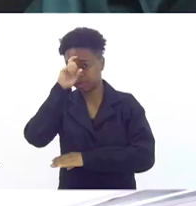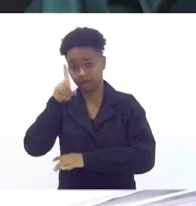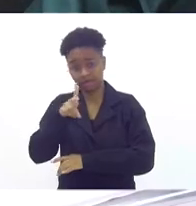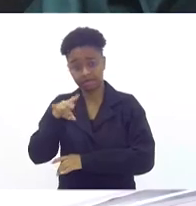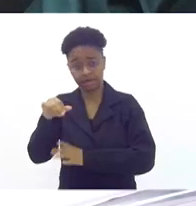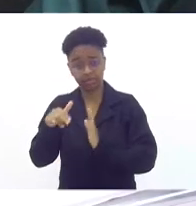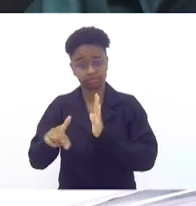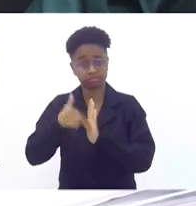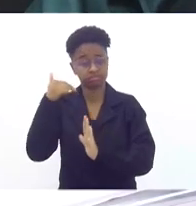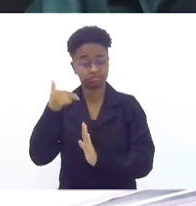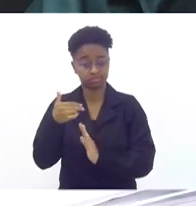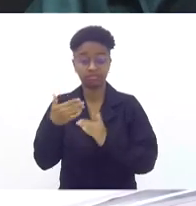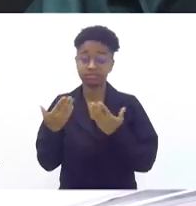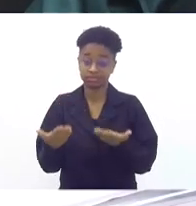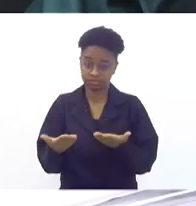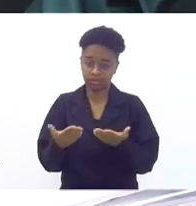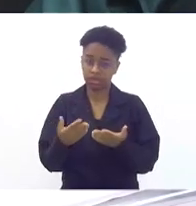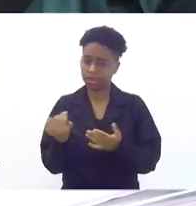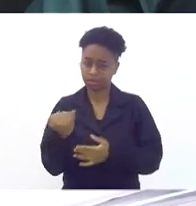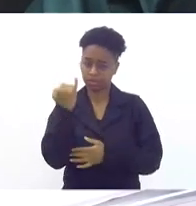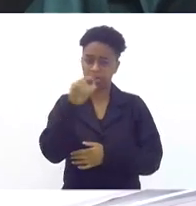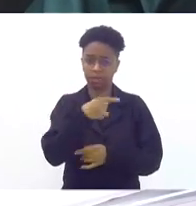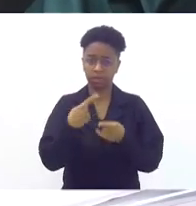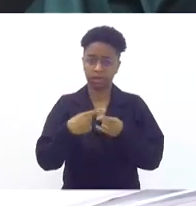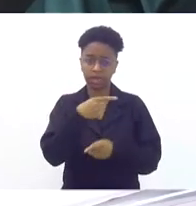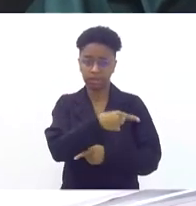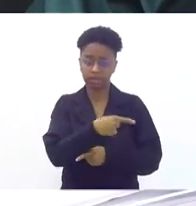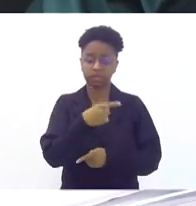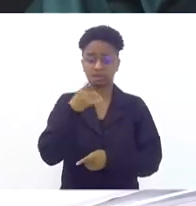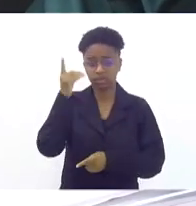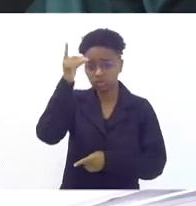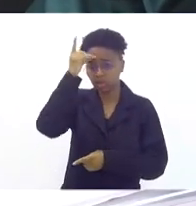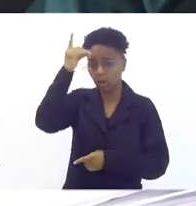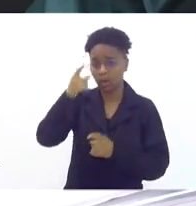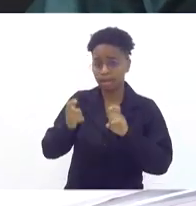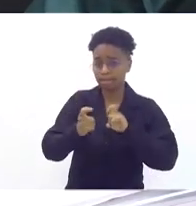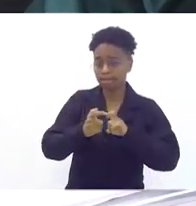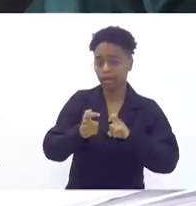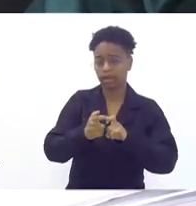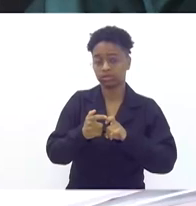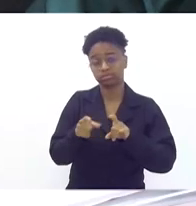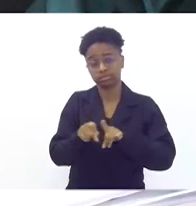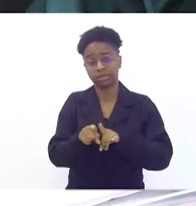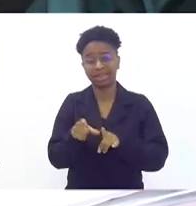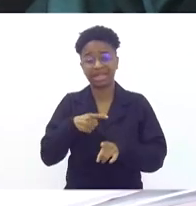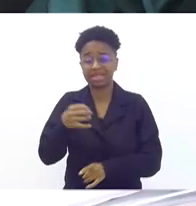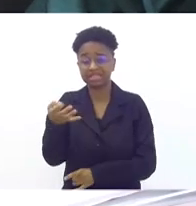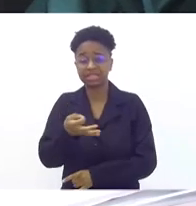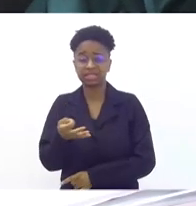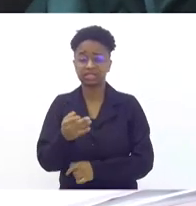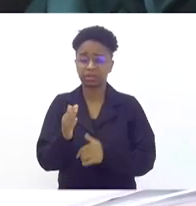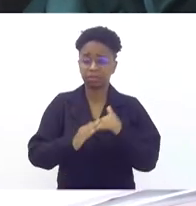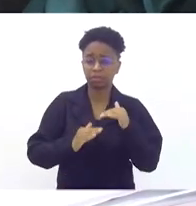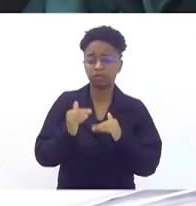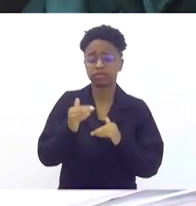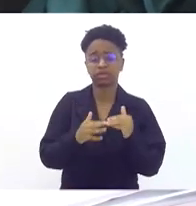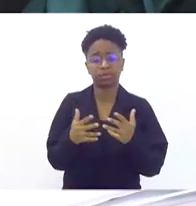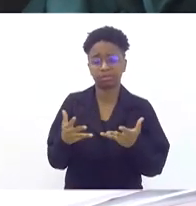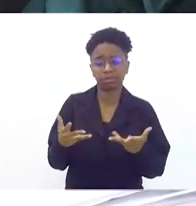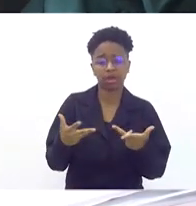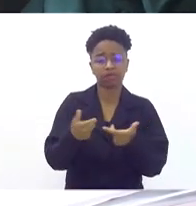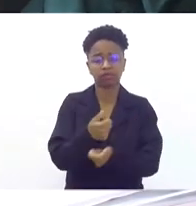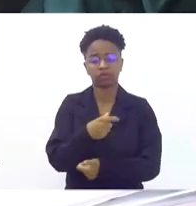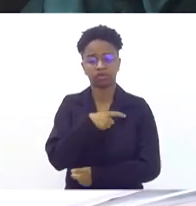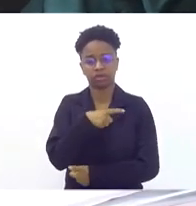porque foi para isso essa é a vocação dele de médico né tenho certeza que é uma das profissões mais brilhantes que nós temos